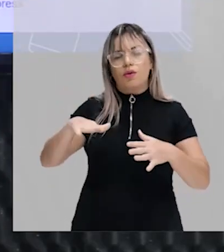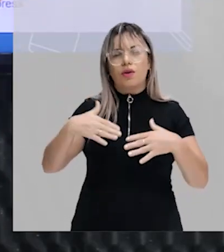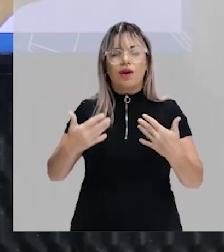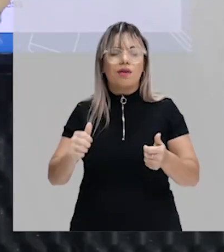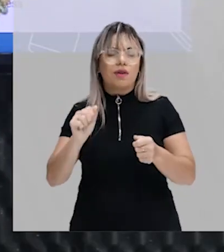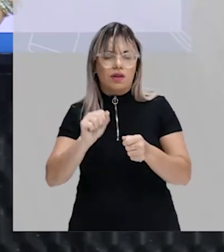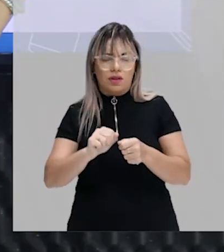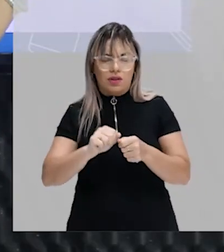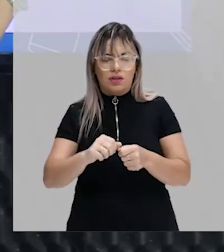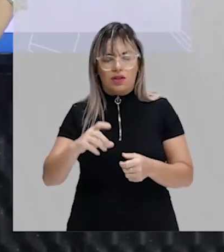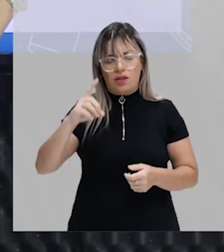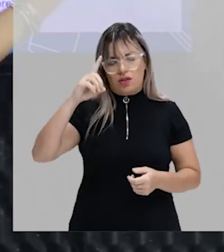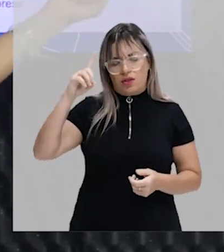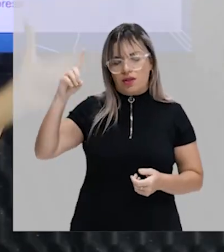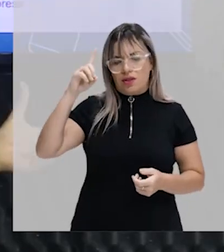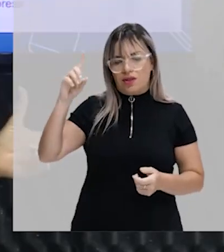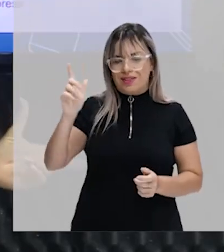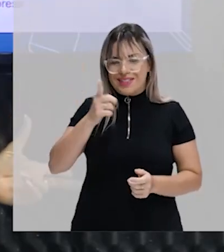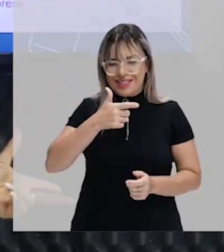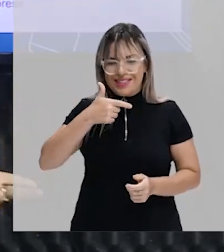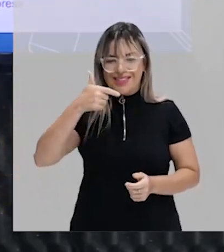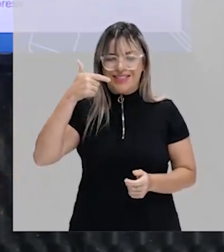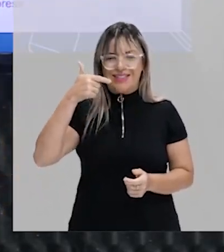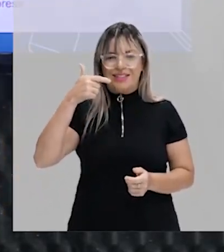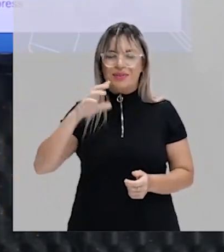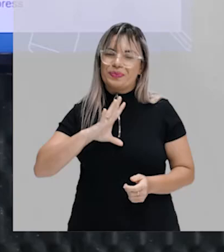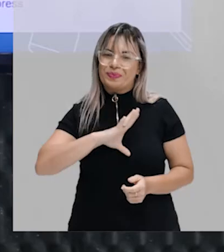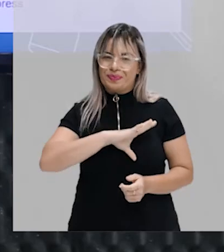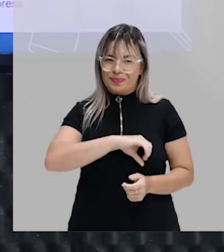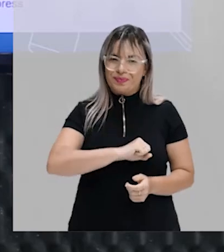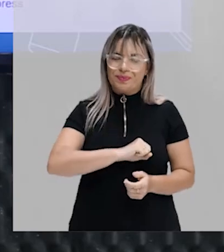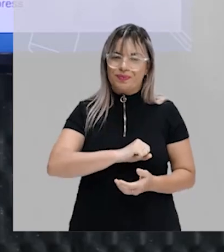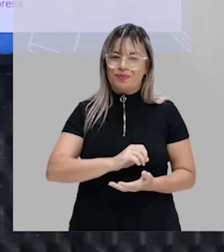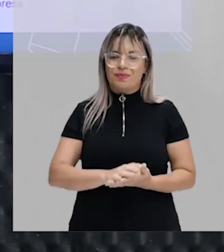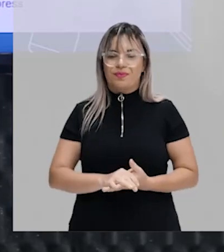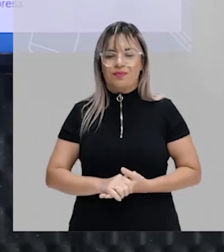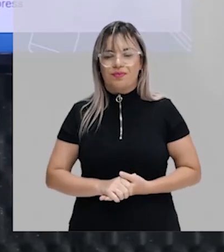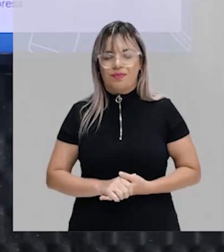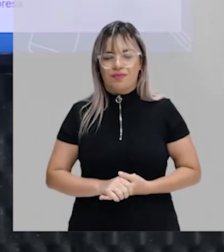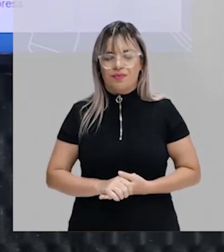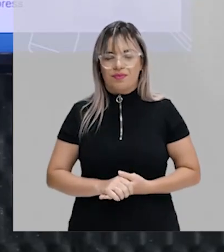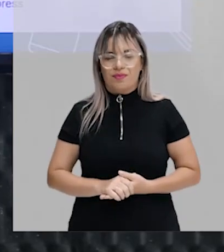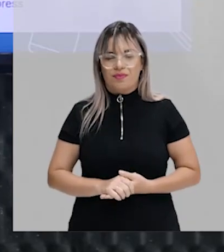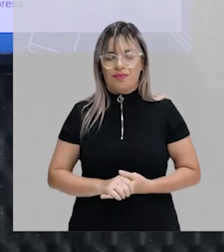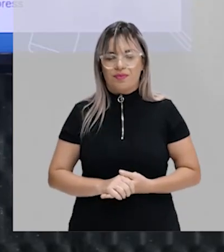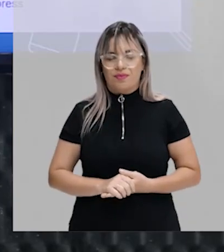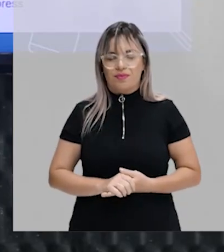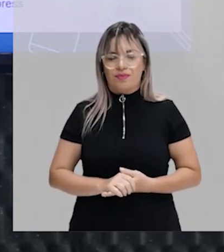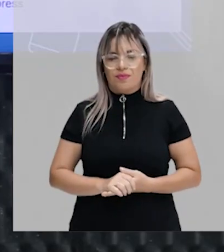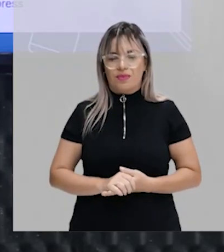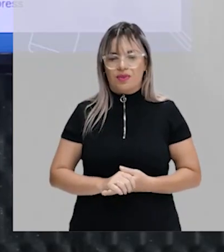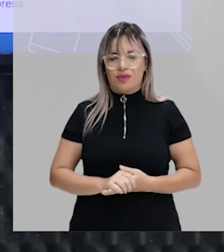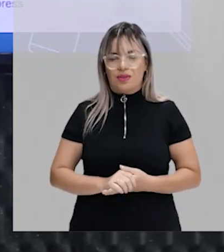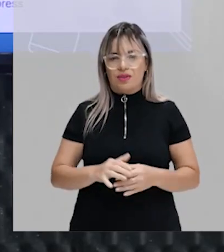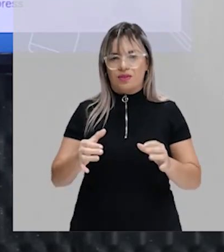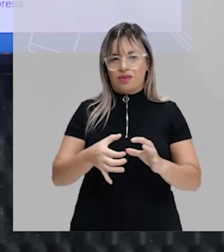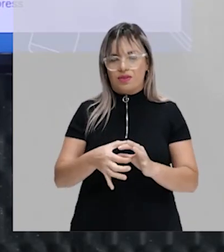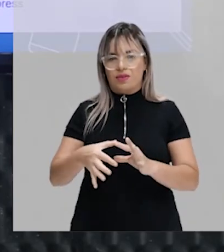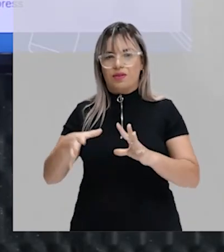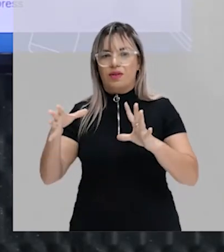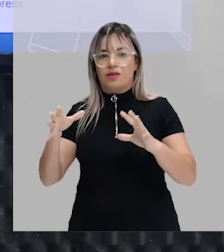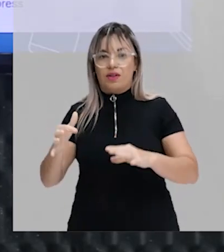dia? Diariamente nós temos que rir e amar. Então, mais uma vez, ao mesmo tempo em que a